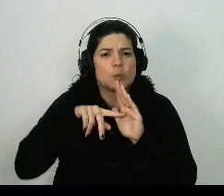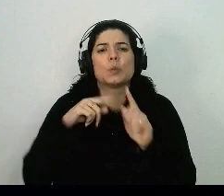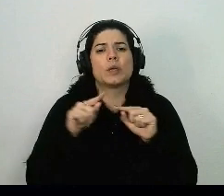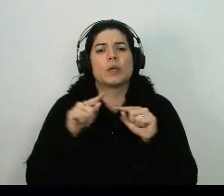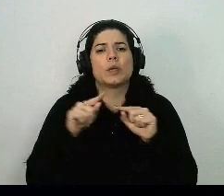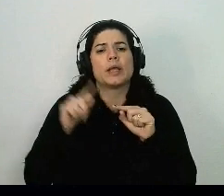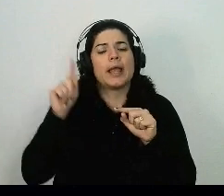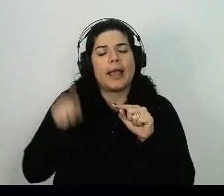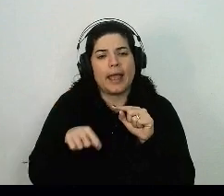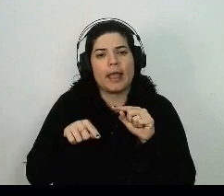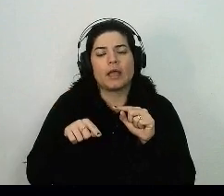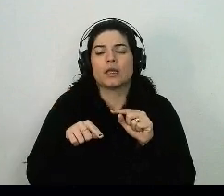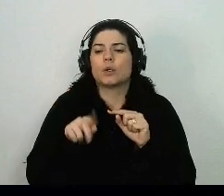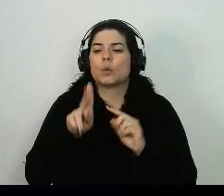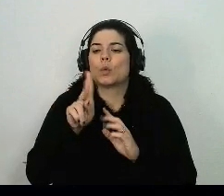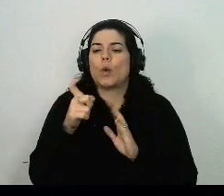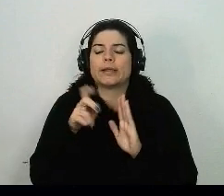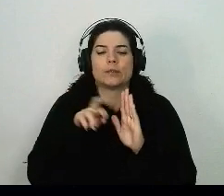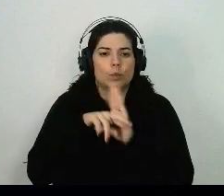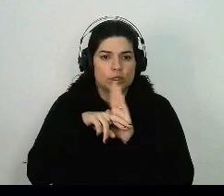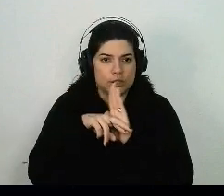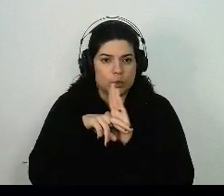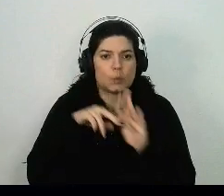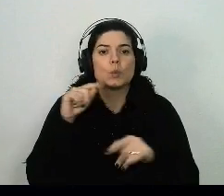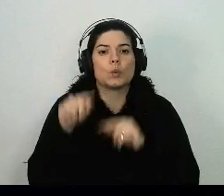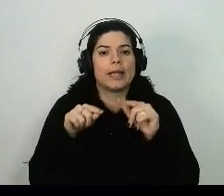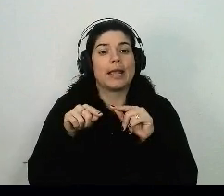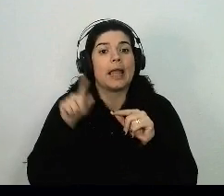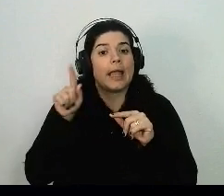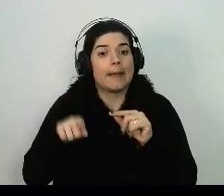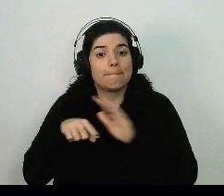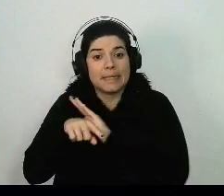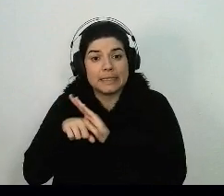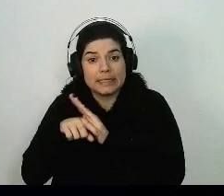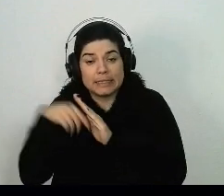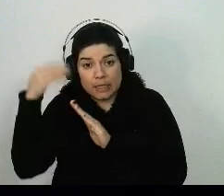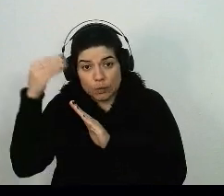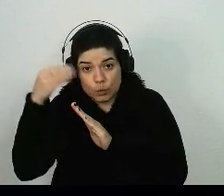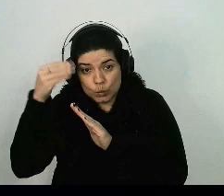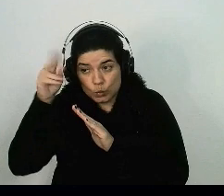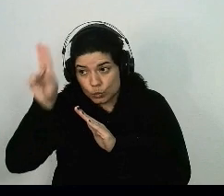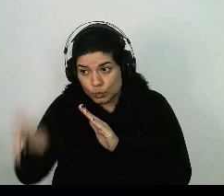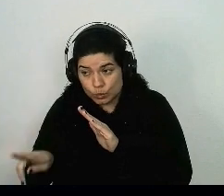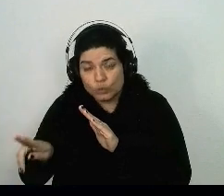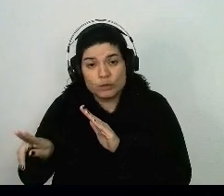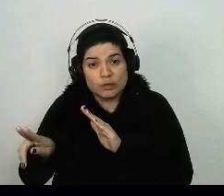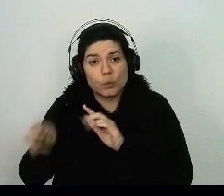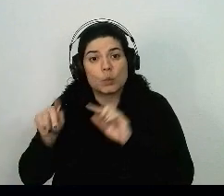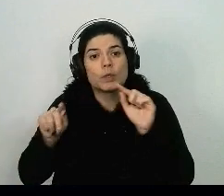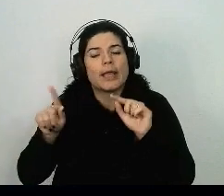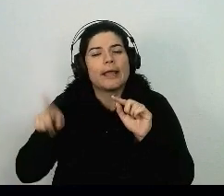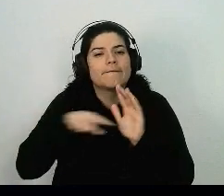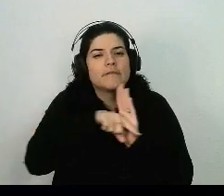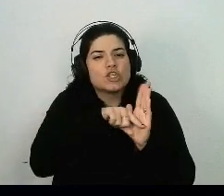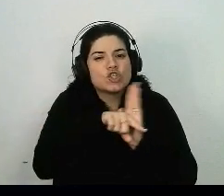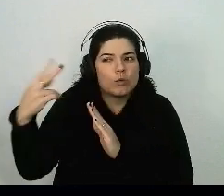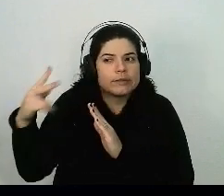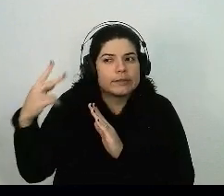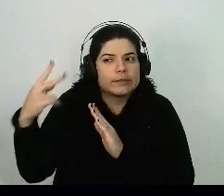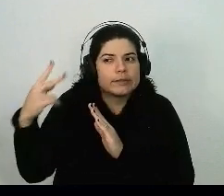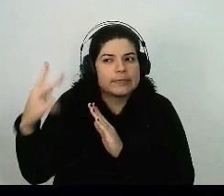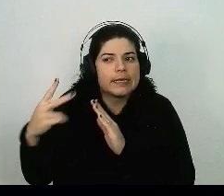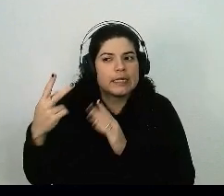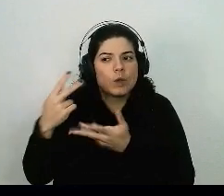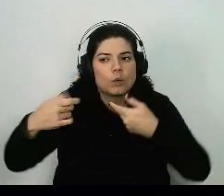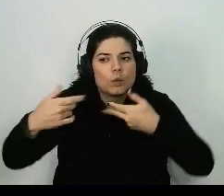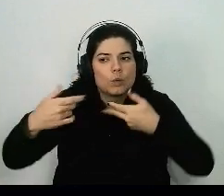O X-Research é a pesquisa em UX, né, experiência de usuário, é a investigação sistemática dos usuários e seus requisitos, a